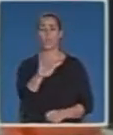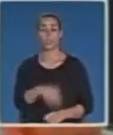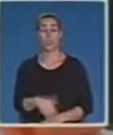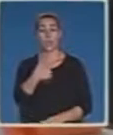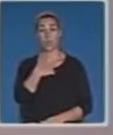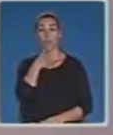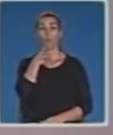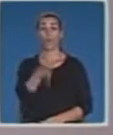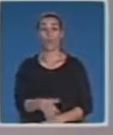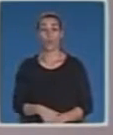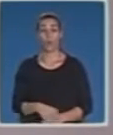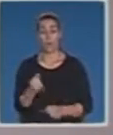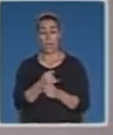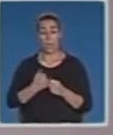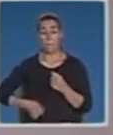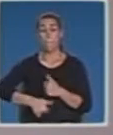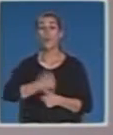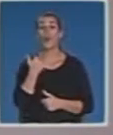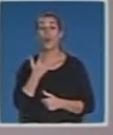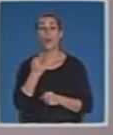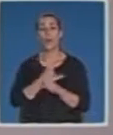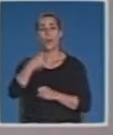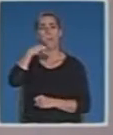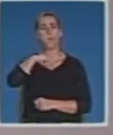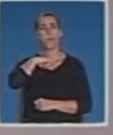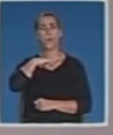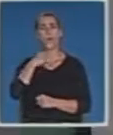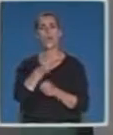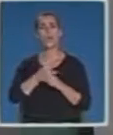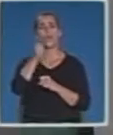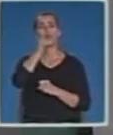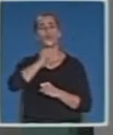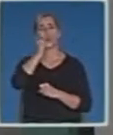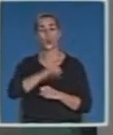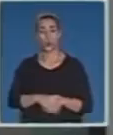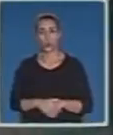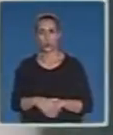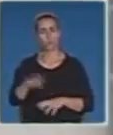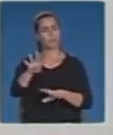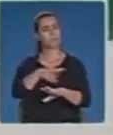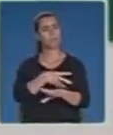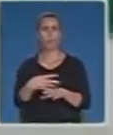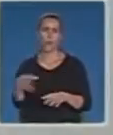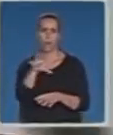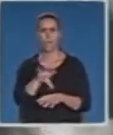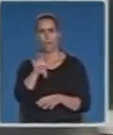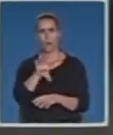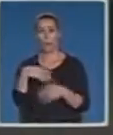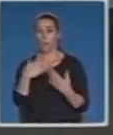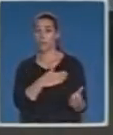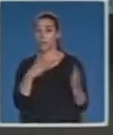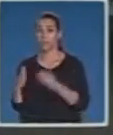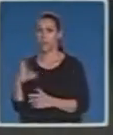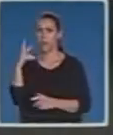digo que o melhor da ilha é a ilha em mim, é a ilha dos Açores. Do tom poético, Freitas passa o ataque à